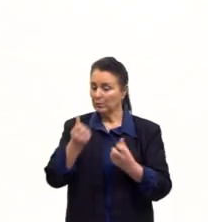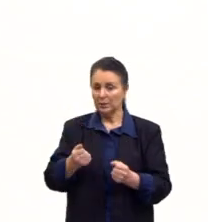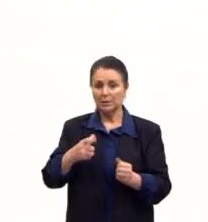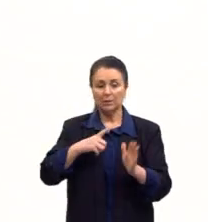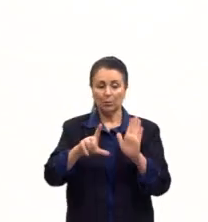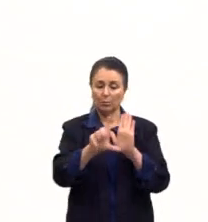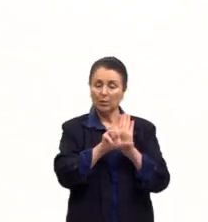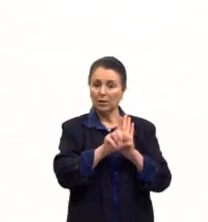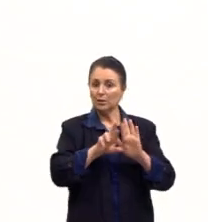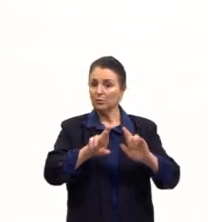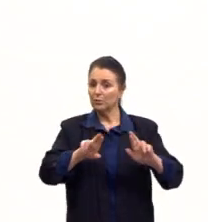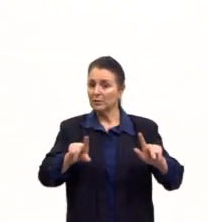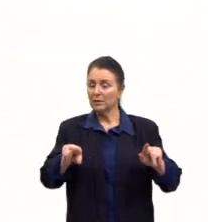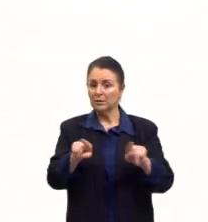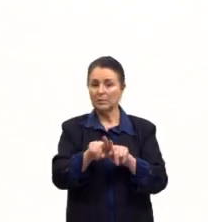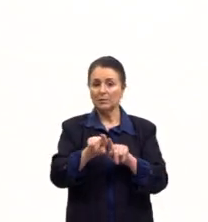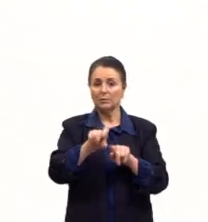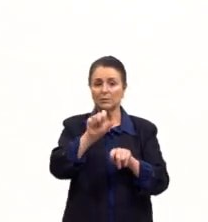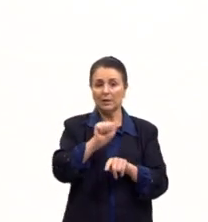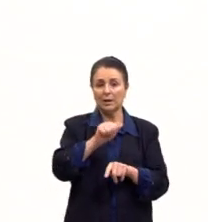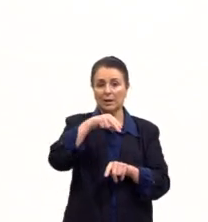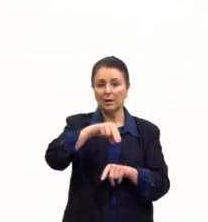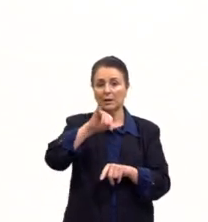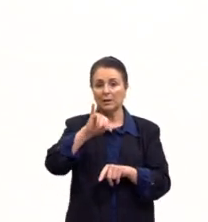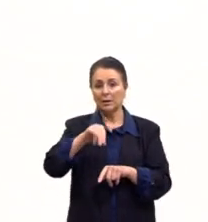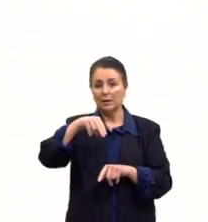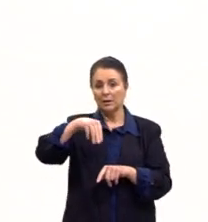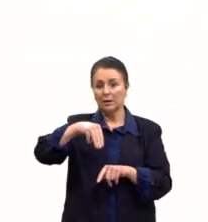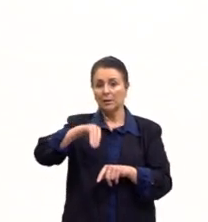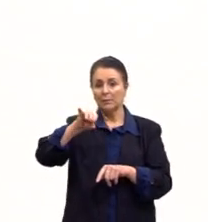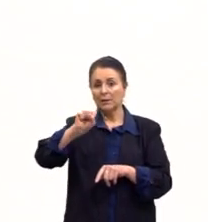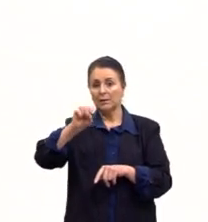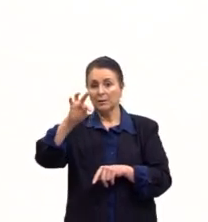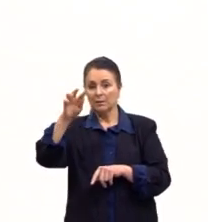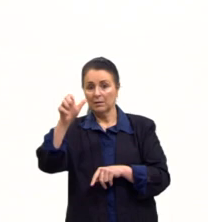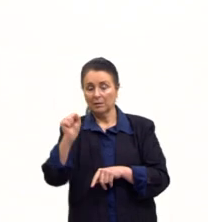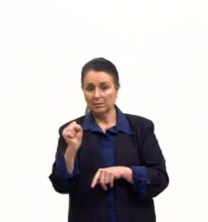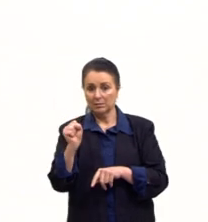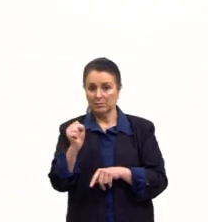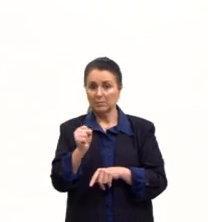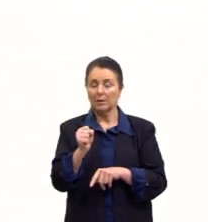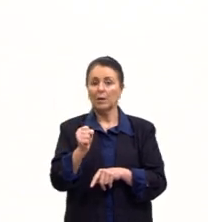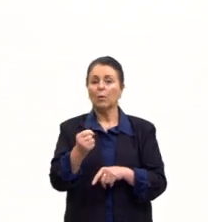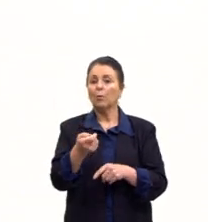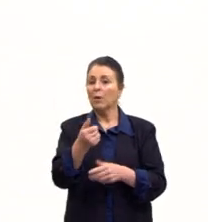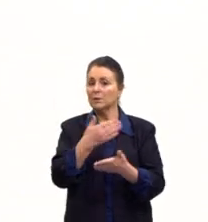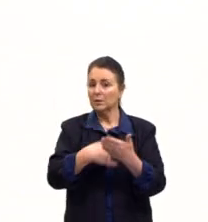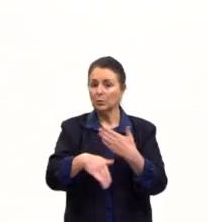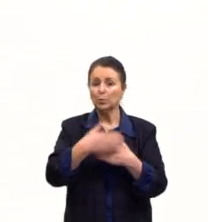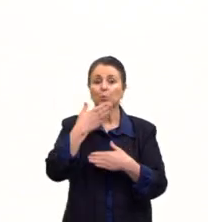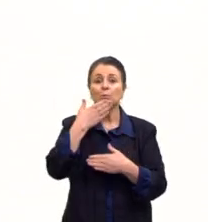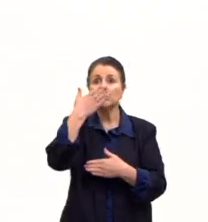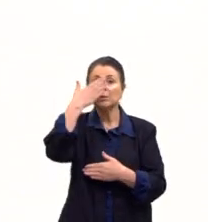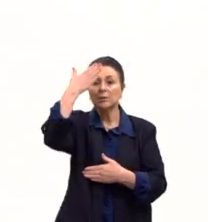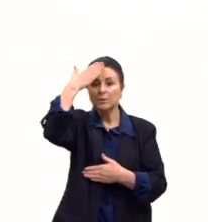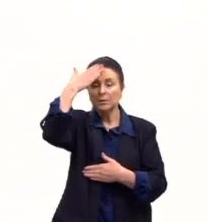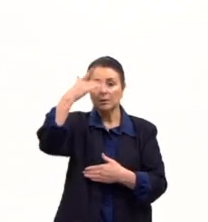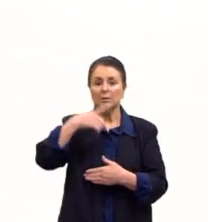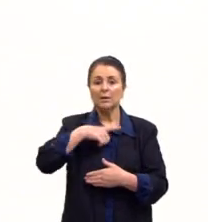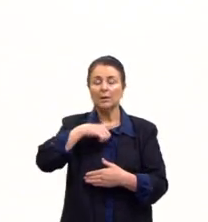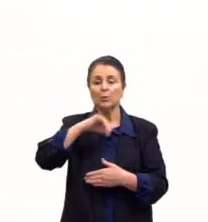legislação e os animistas né que são outro tipo de religião uma região a maioria islâmica né é tão que tem esse o